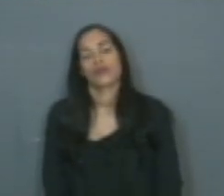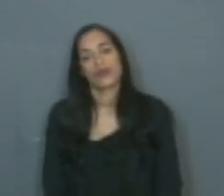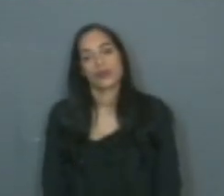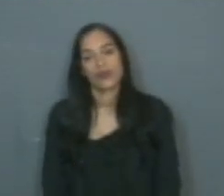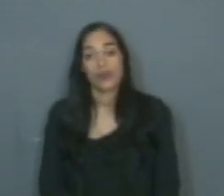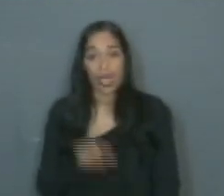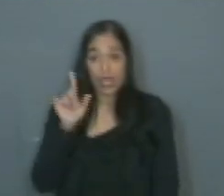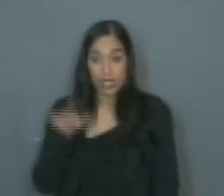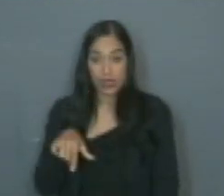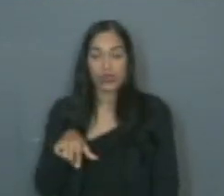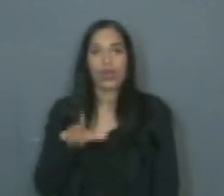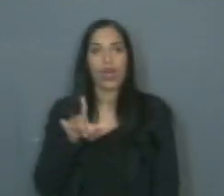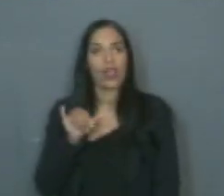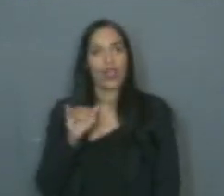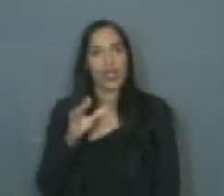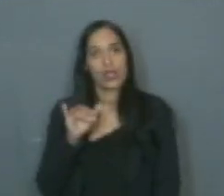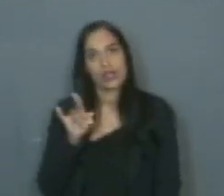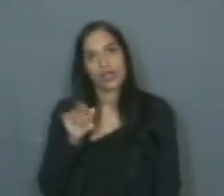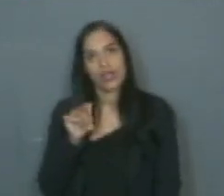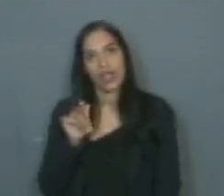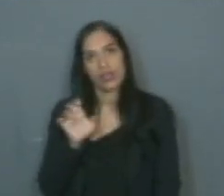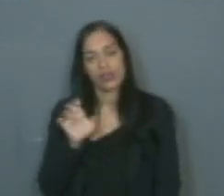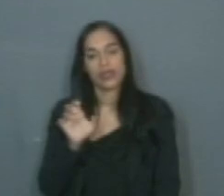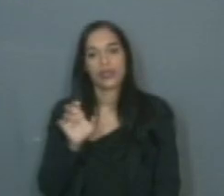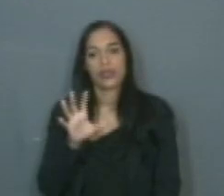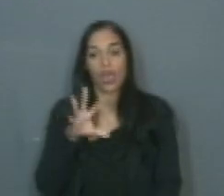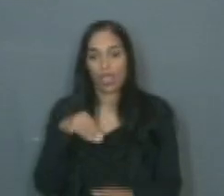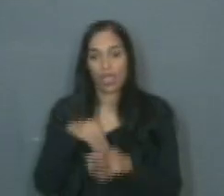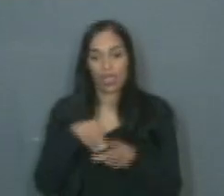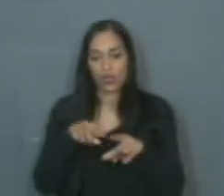Isso é laicidade. Não é dentro da sala